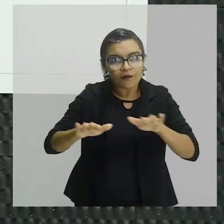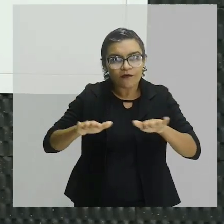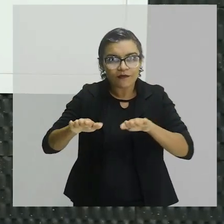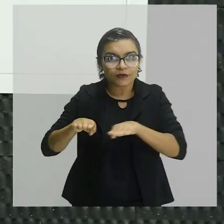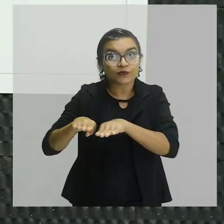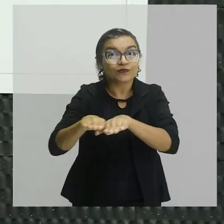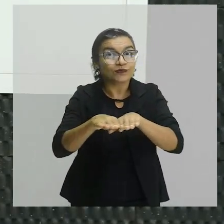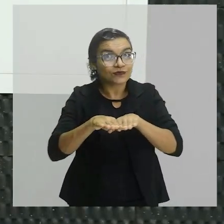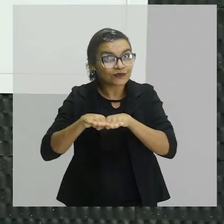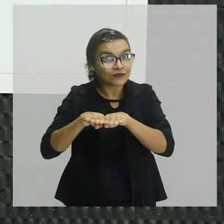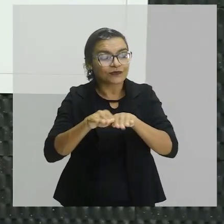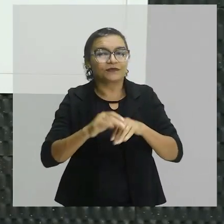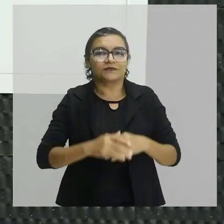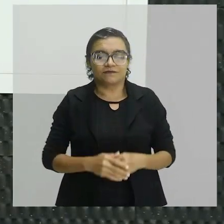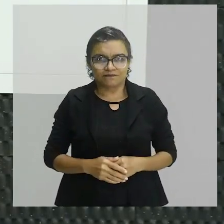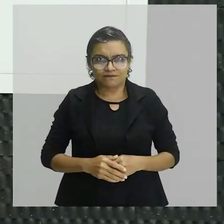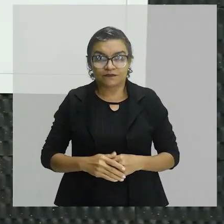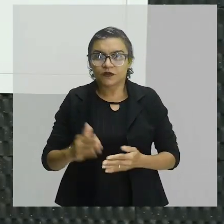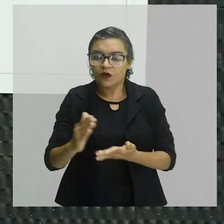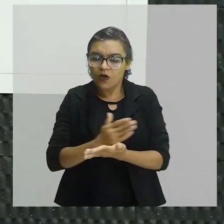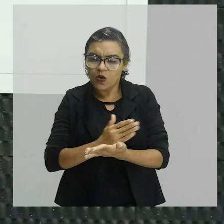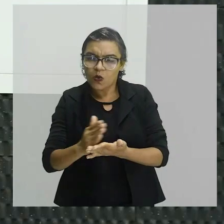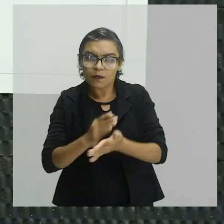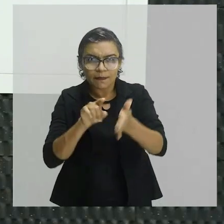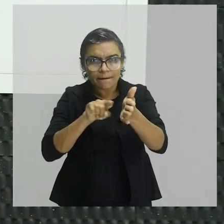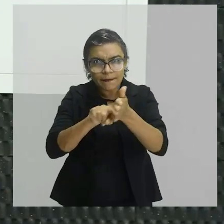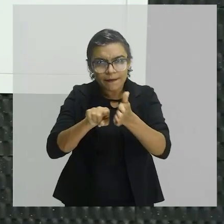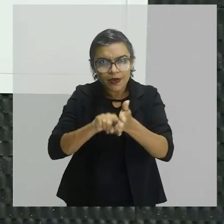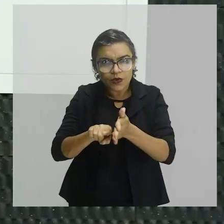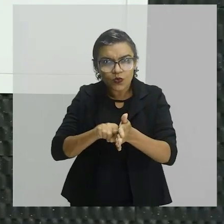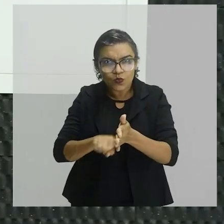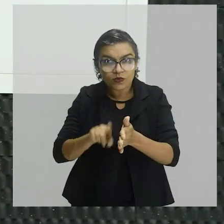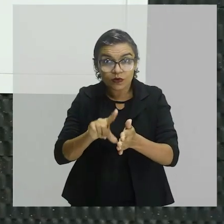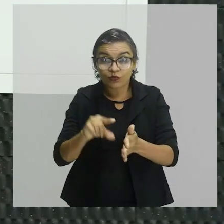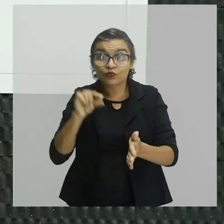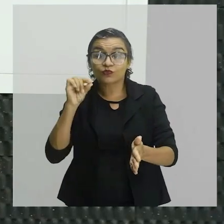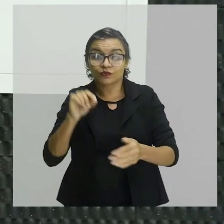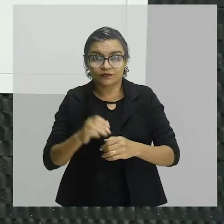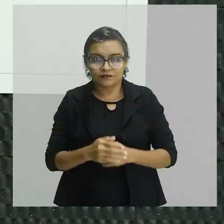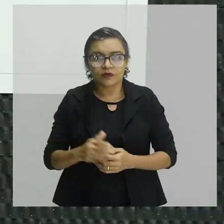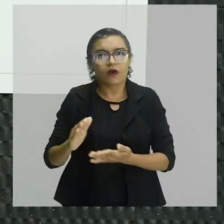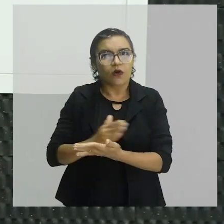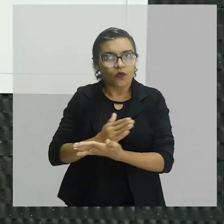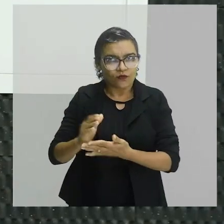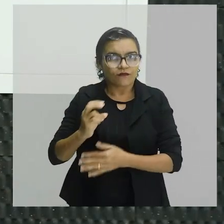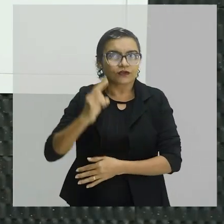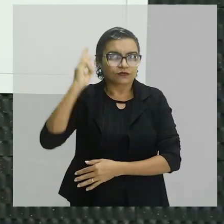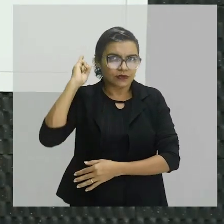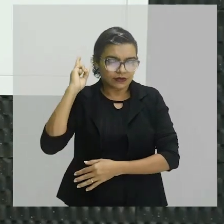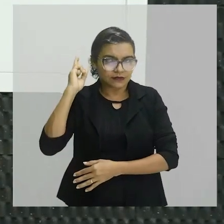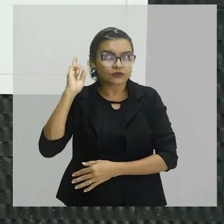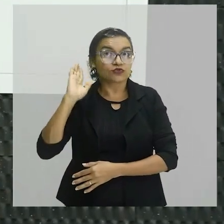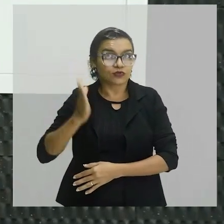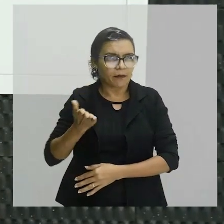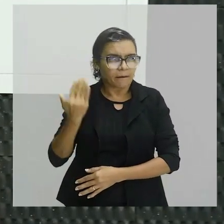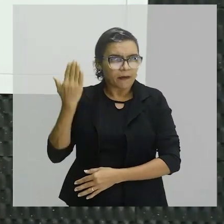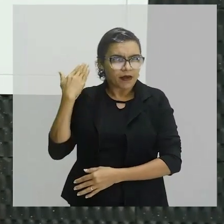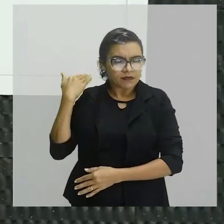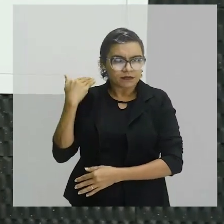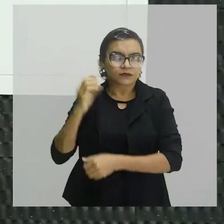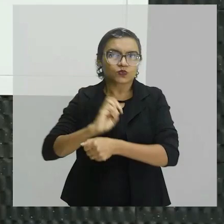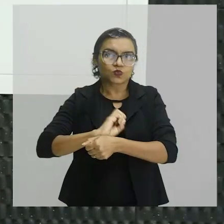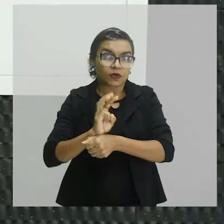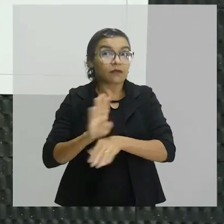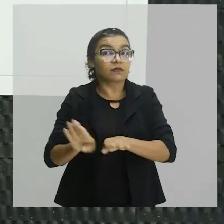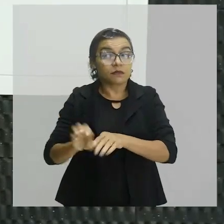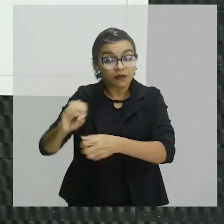certo? Então foi escolhido aqui algumas questões, né, de alguns vestibulares, né, no caso da UEMA e do Enem,